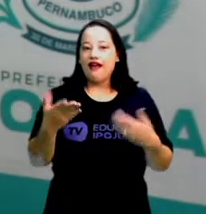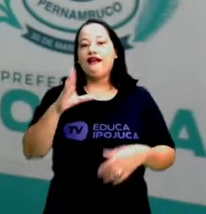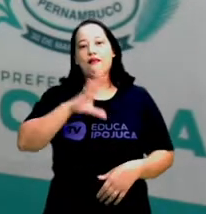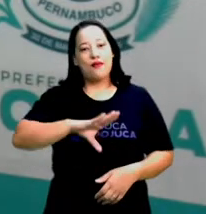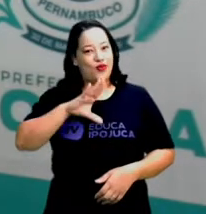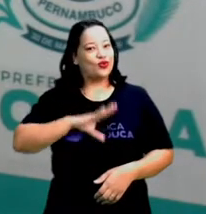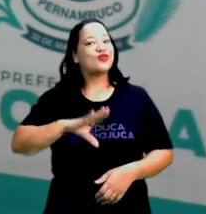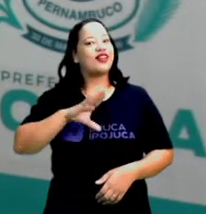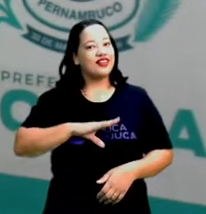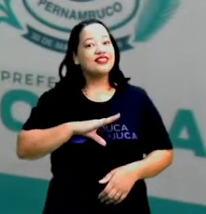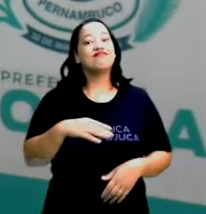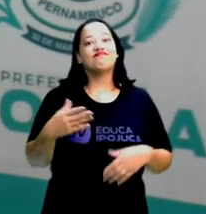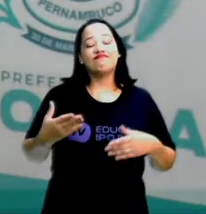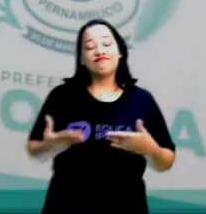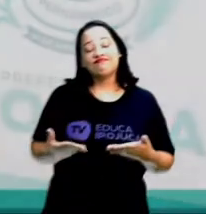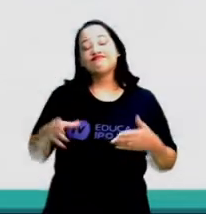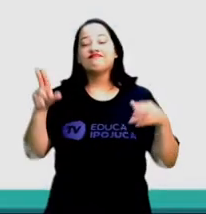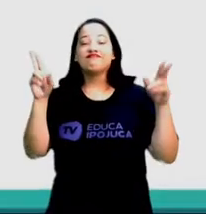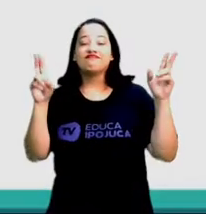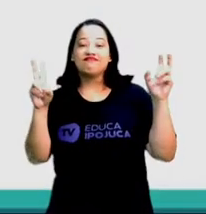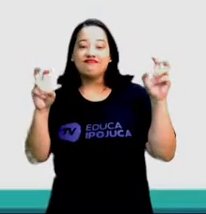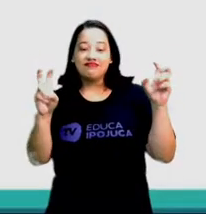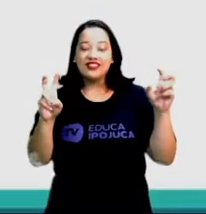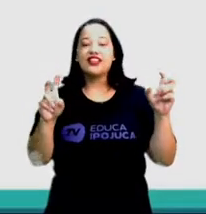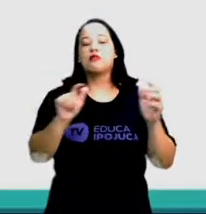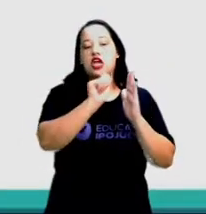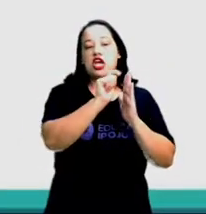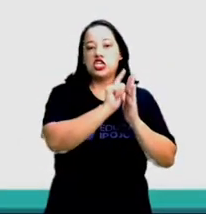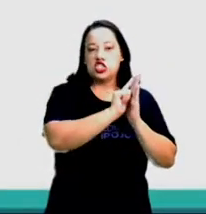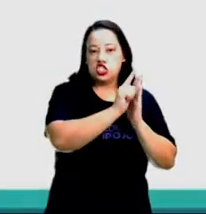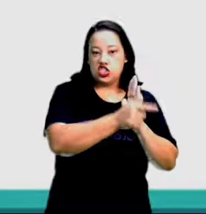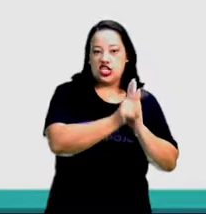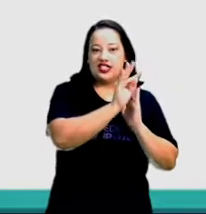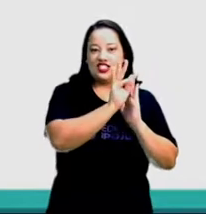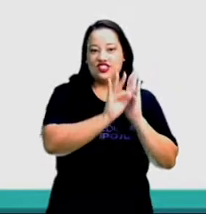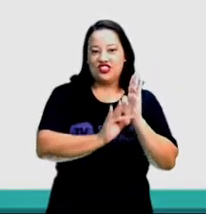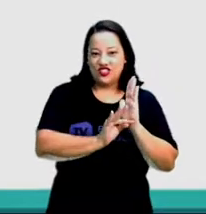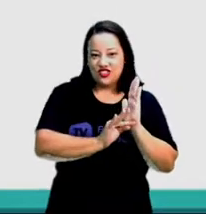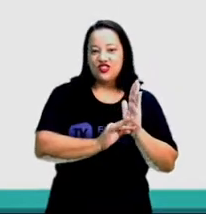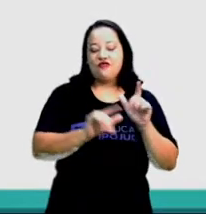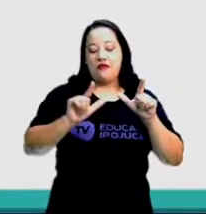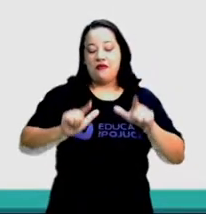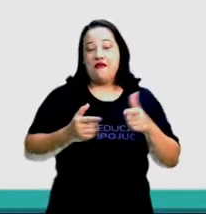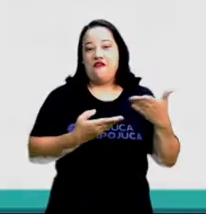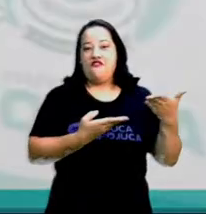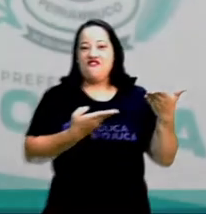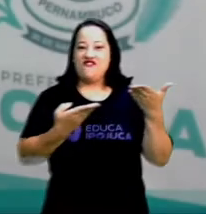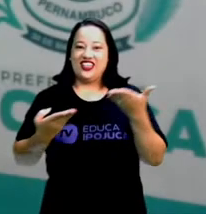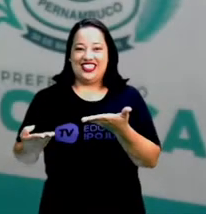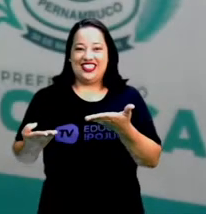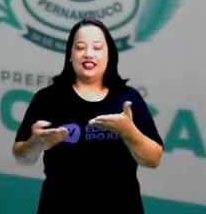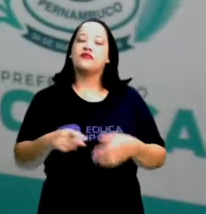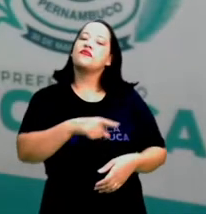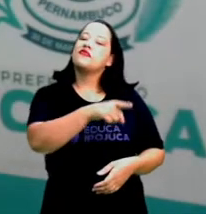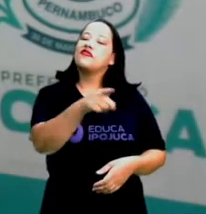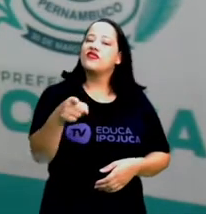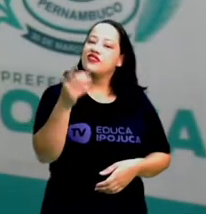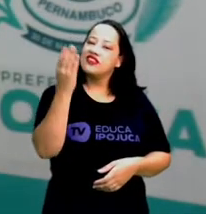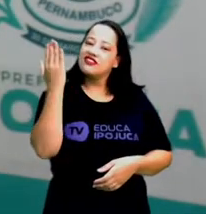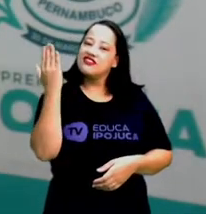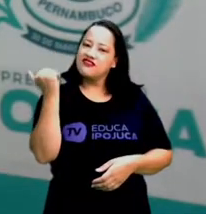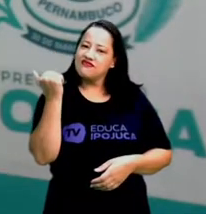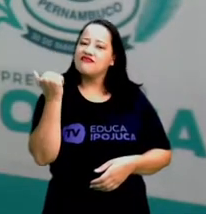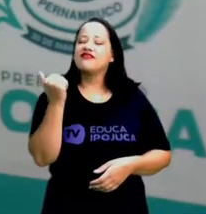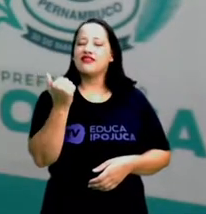portuguesa nós vamos falar sobre gênero textual convite. Vocês, crianças, já